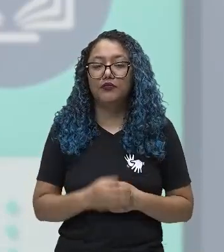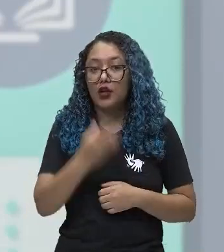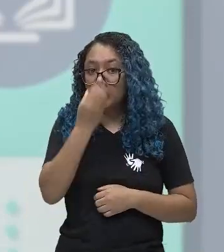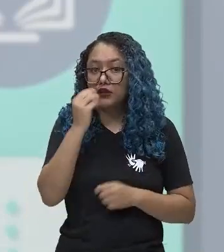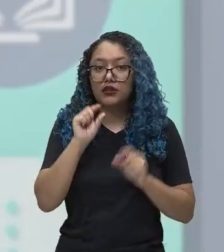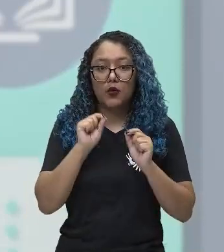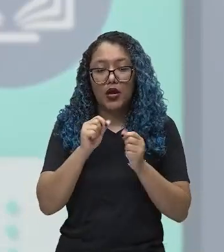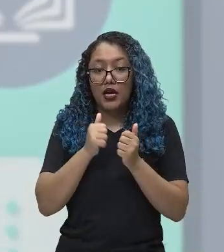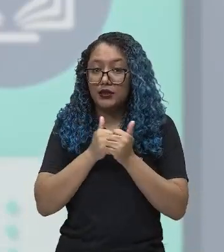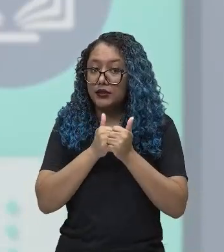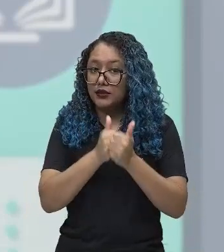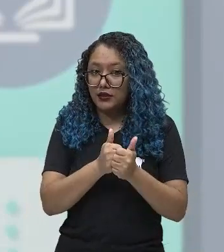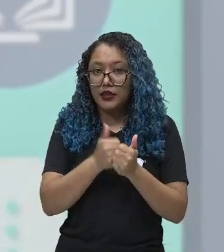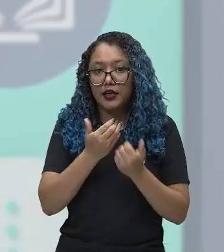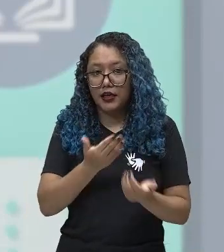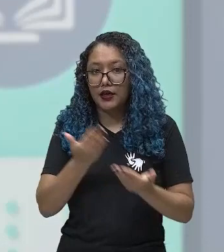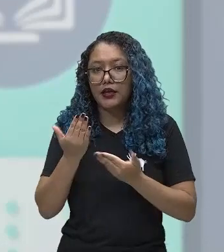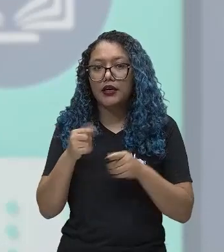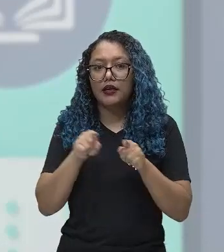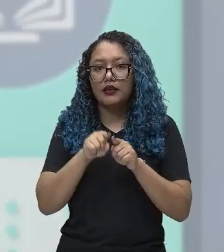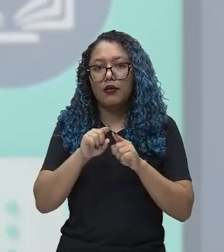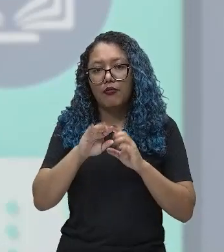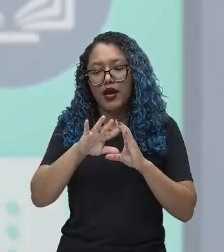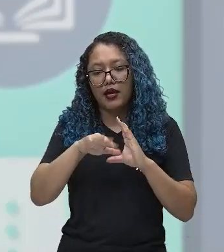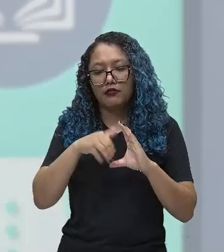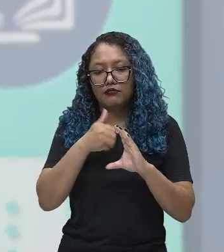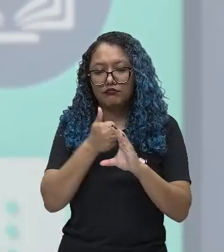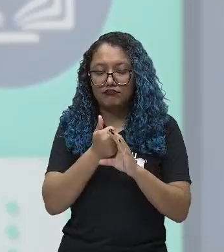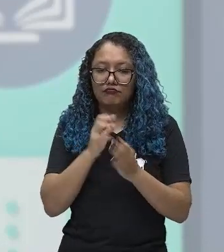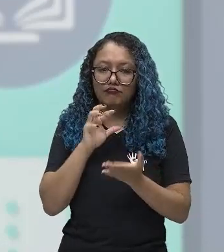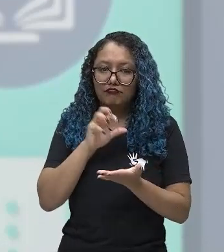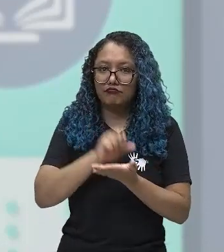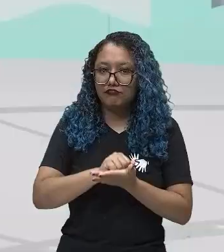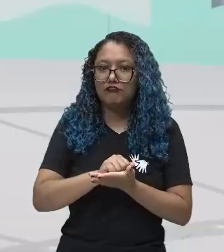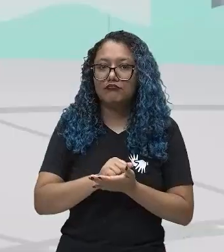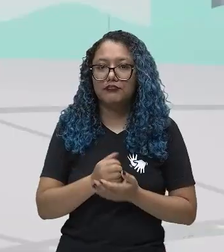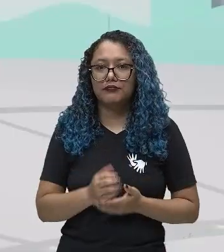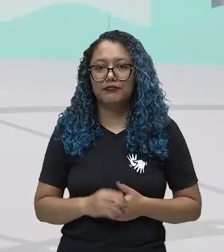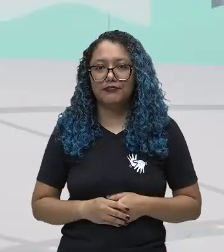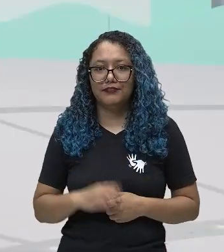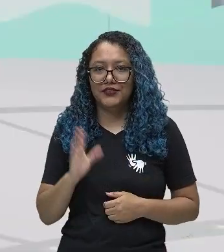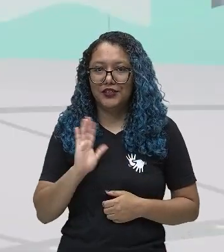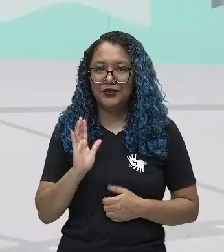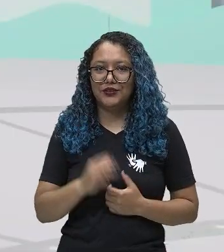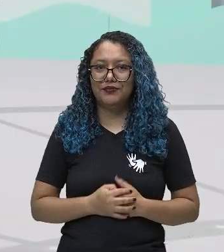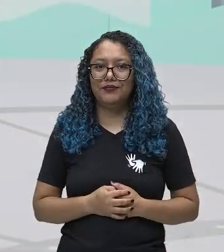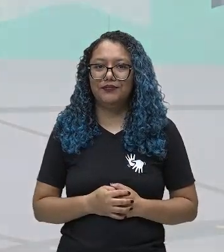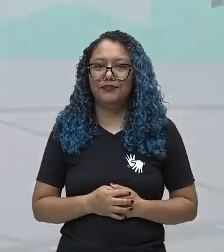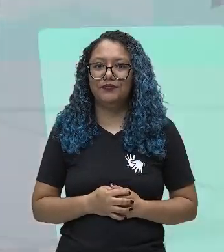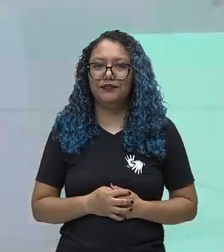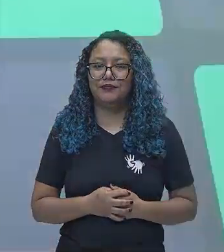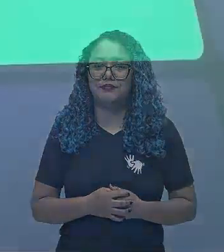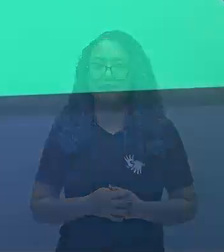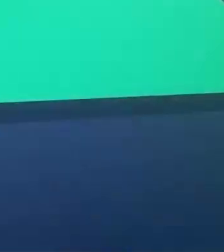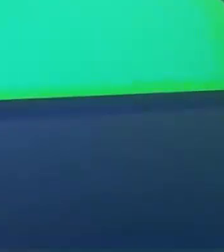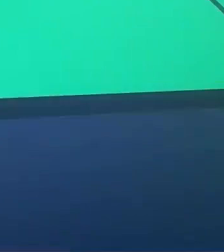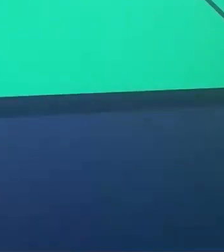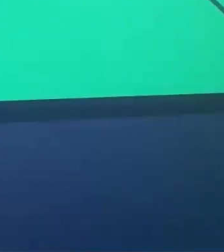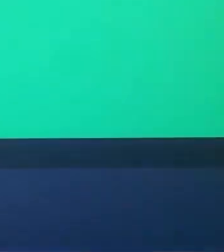esqueçam de nos seguir no canal do YouTube e sigam o @Contraturnos Digital. Até a próxima!